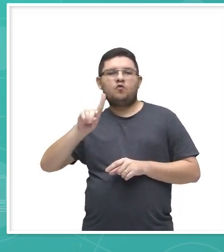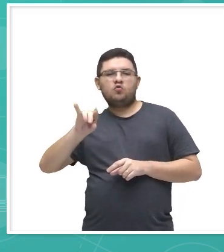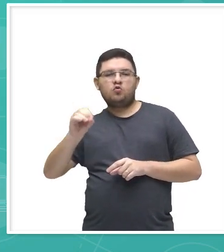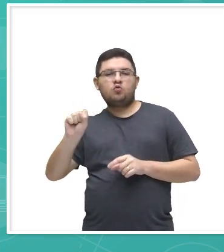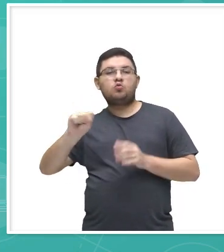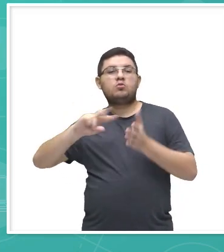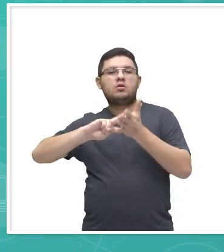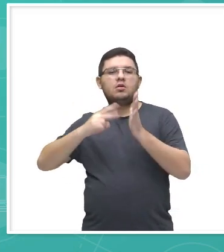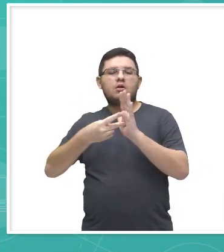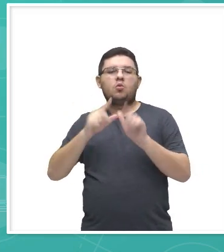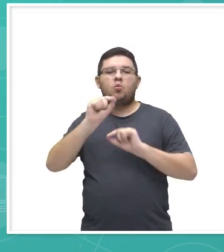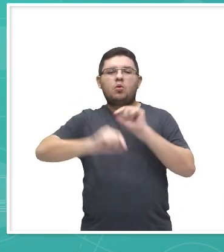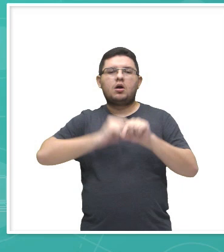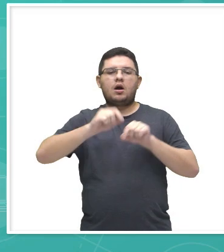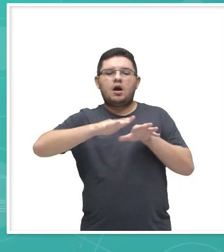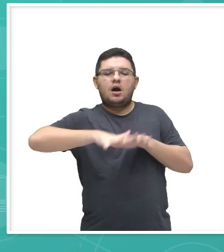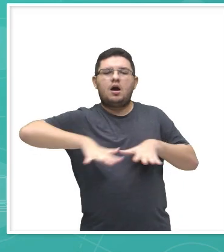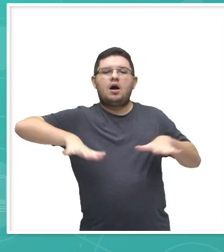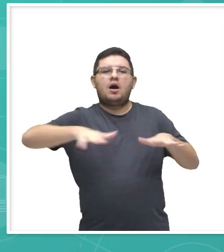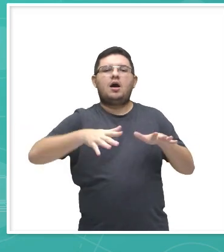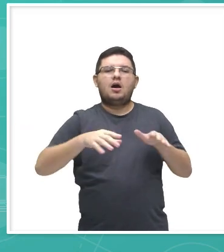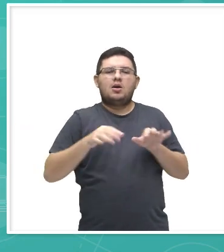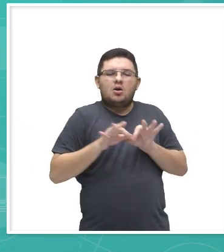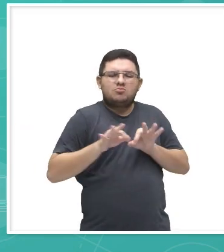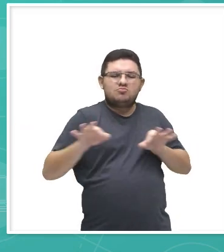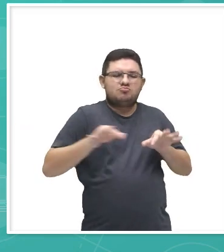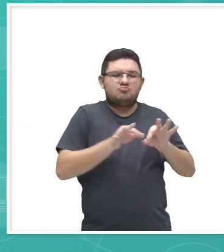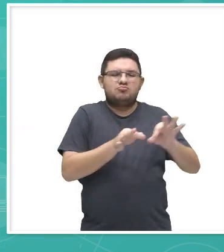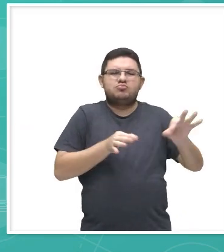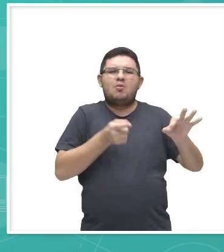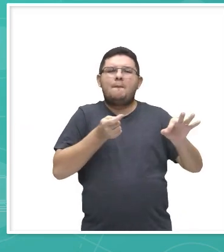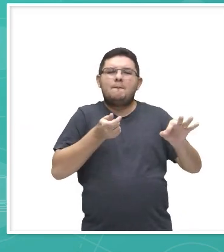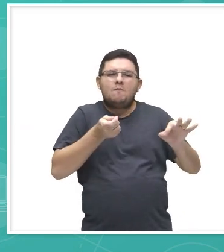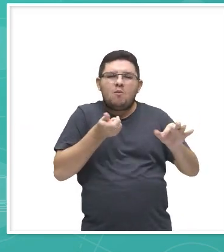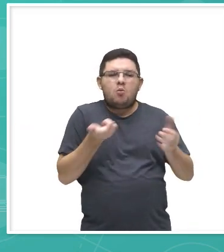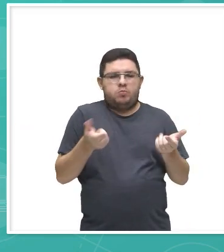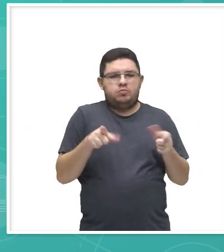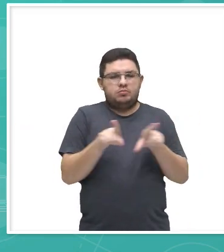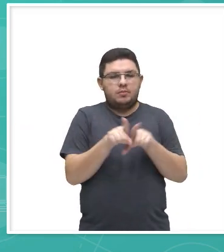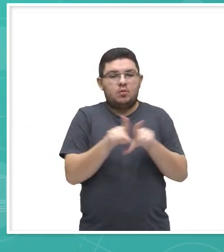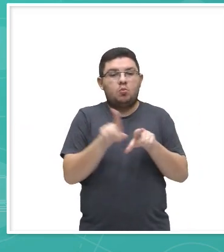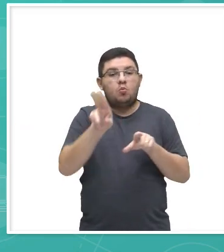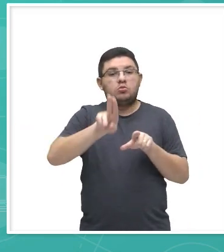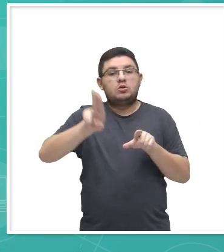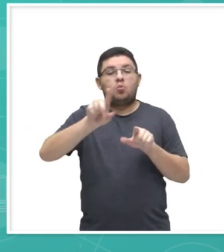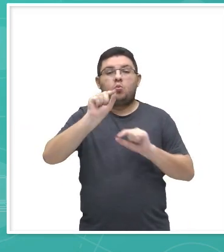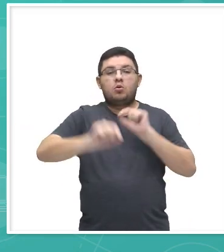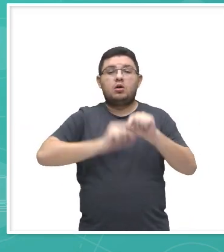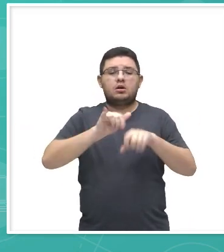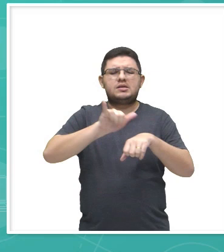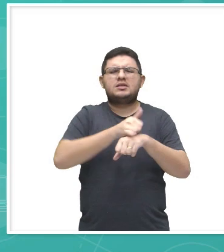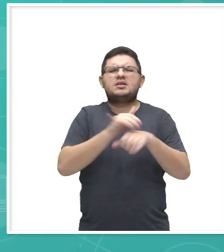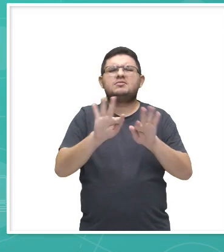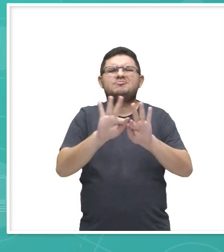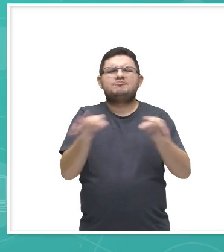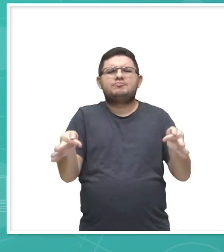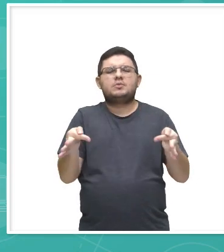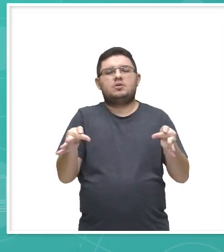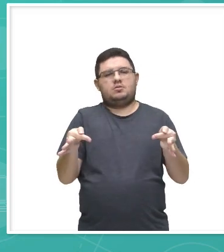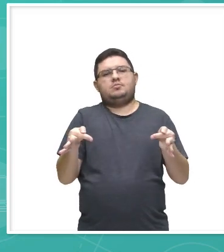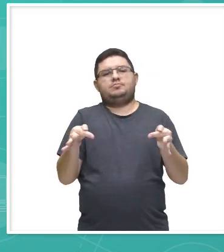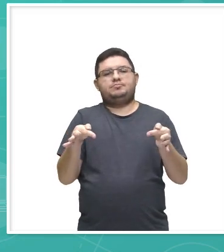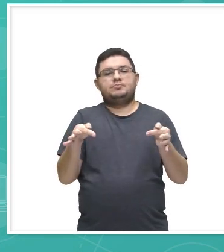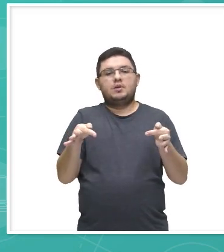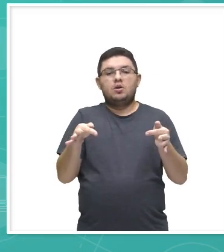terras desse tipo de cultivo, também a utilização de técnicas simples, tá? As máquinas já vão